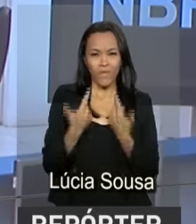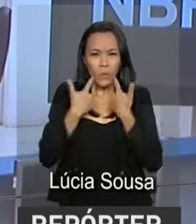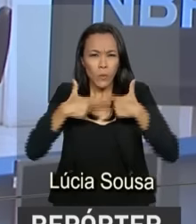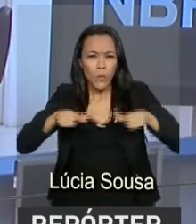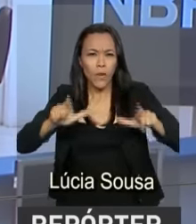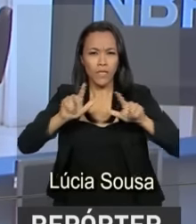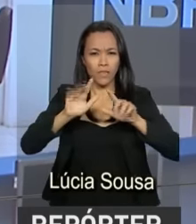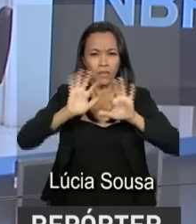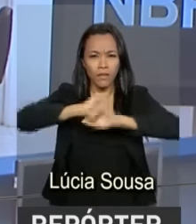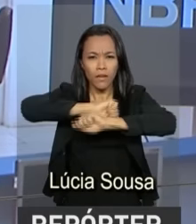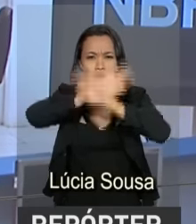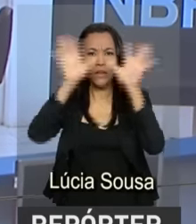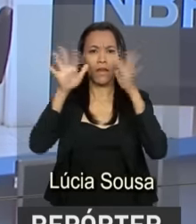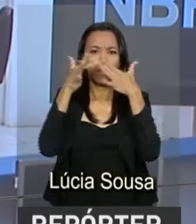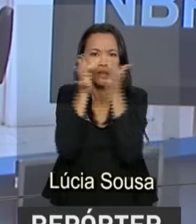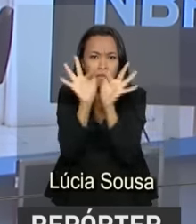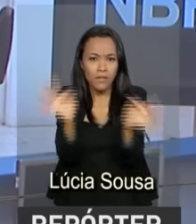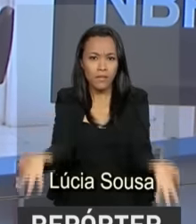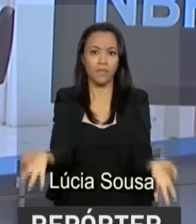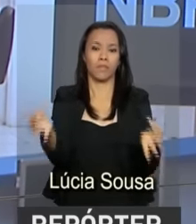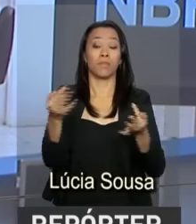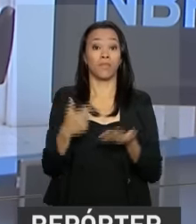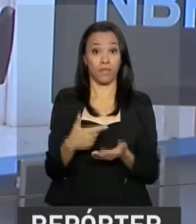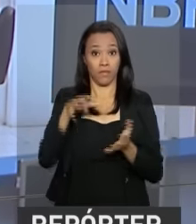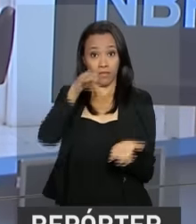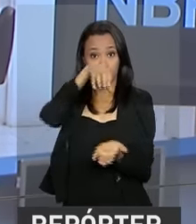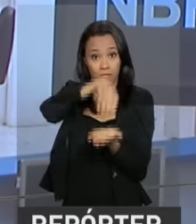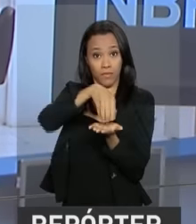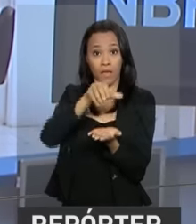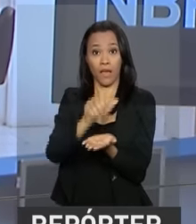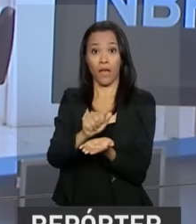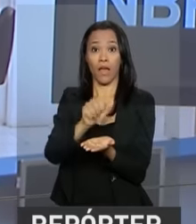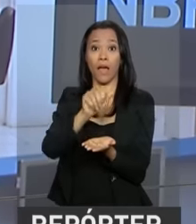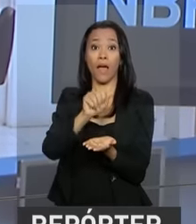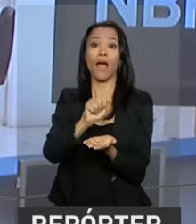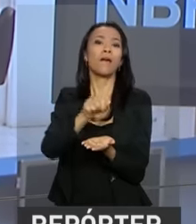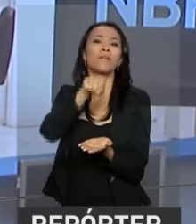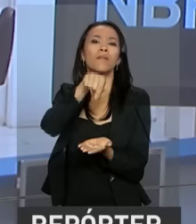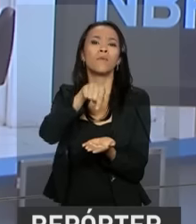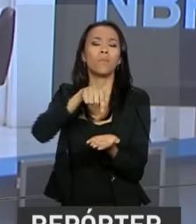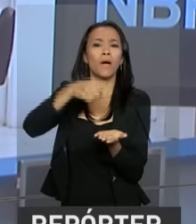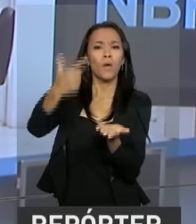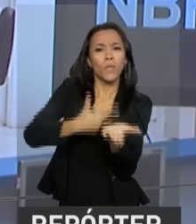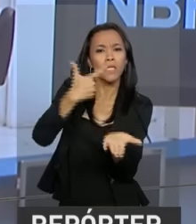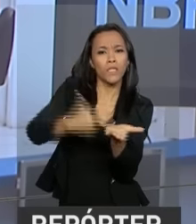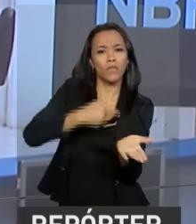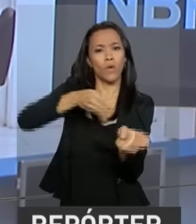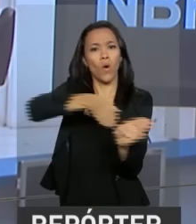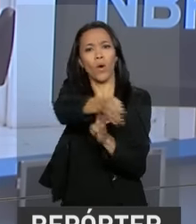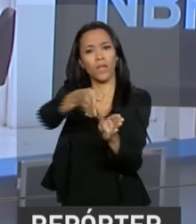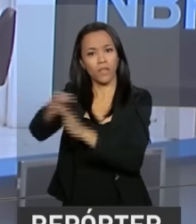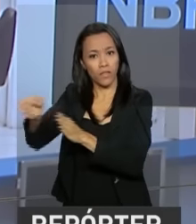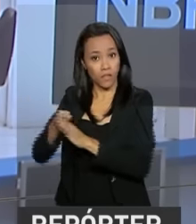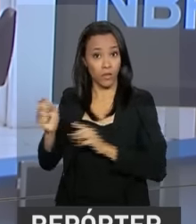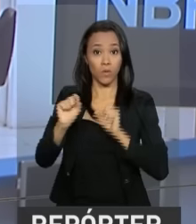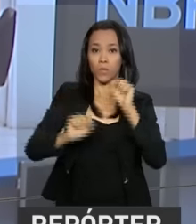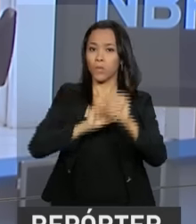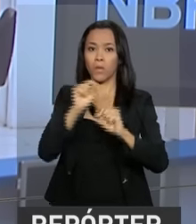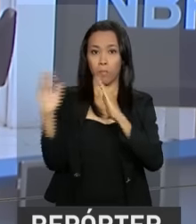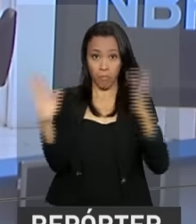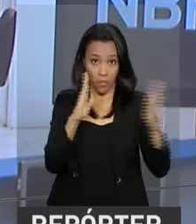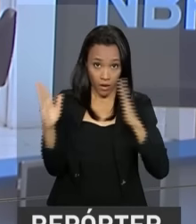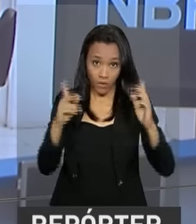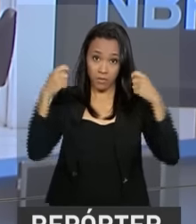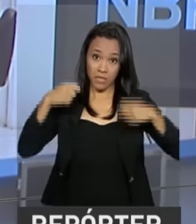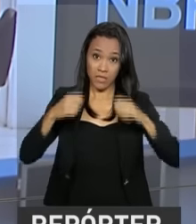simples e Clara a agência nacional de saúde lançou uma cartilha com orientações sobre os prazos que devem ser